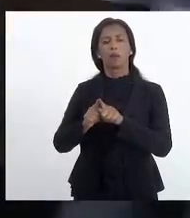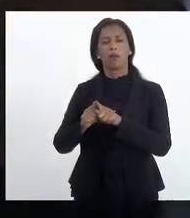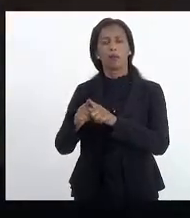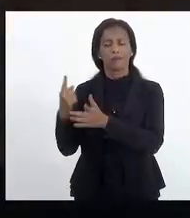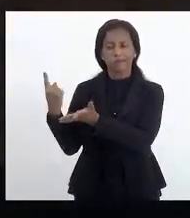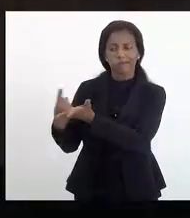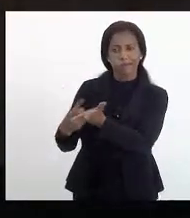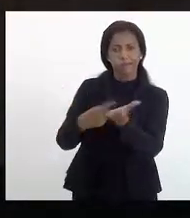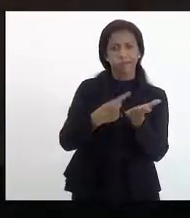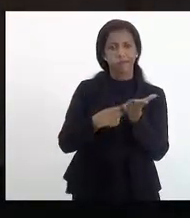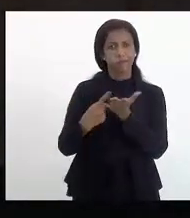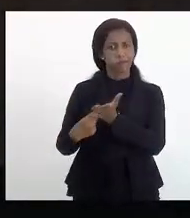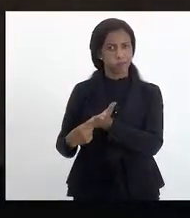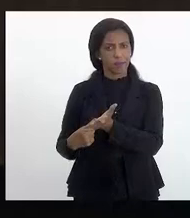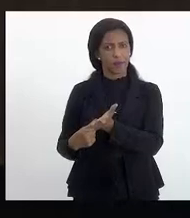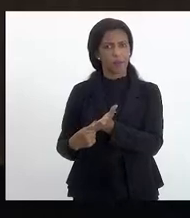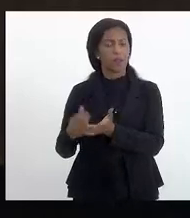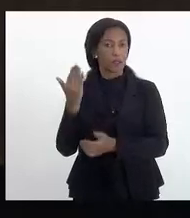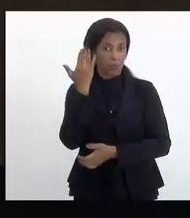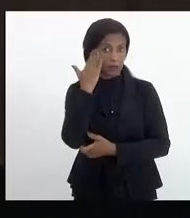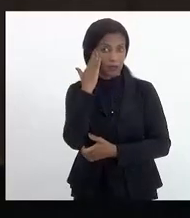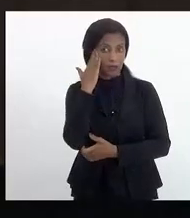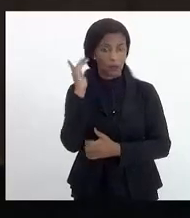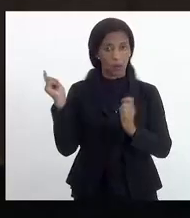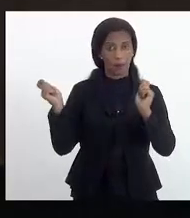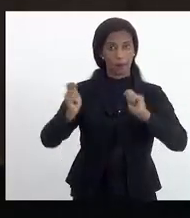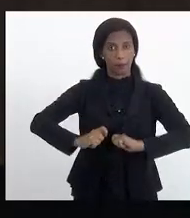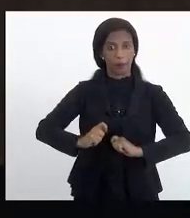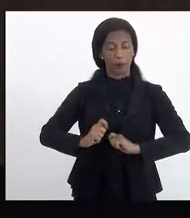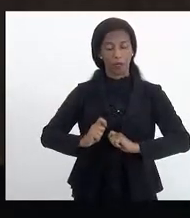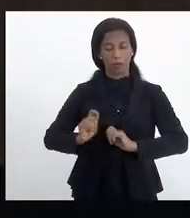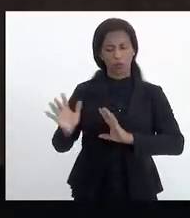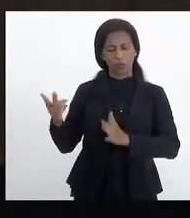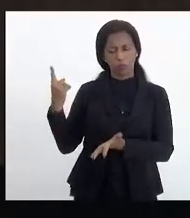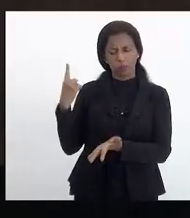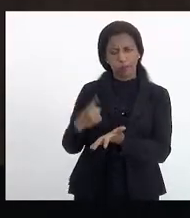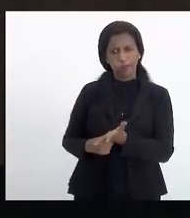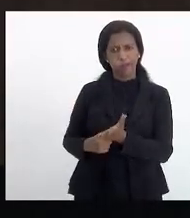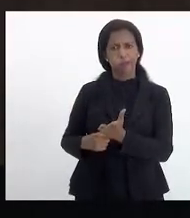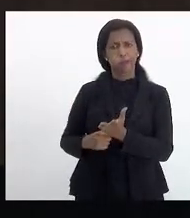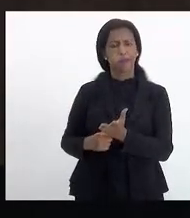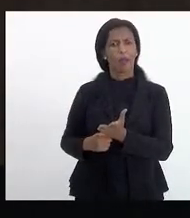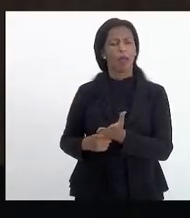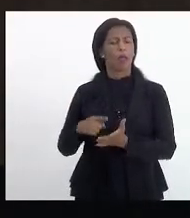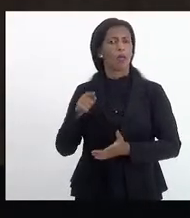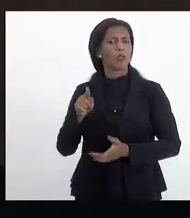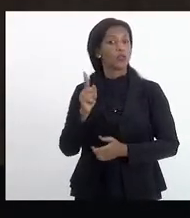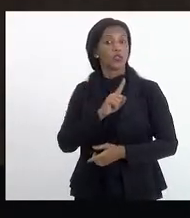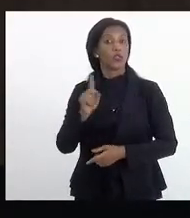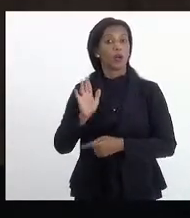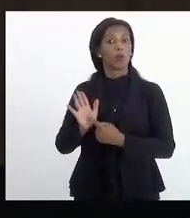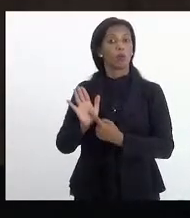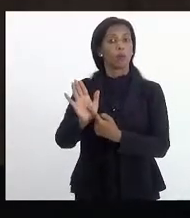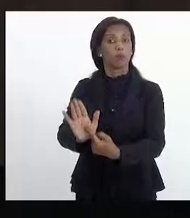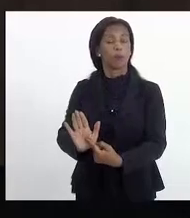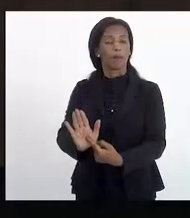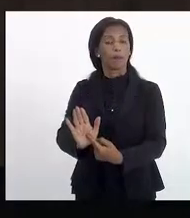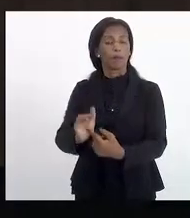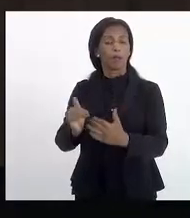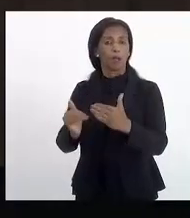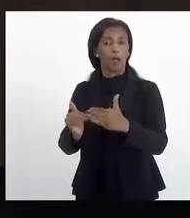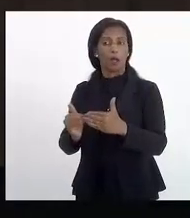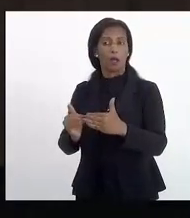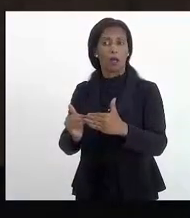acordo. Entendemos, né, que podemos firmar esse acordo de não apresentar a